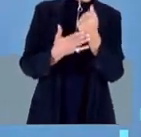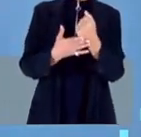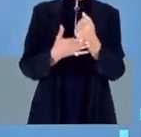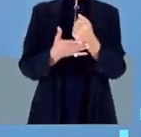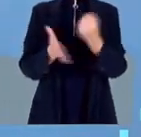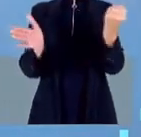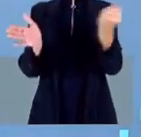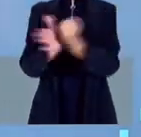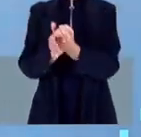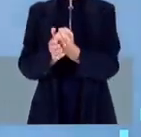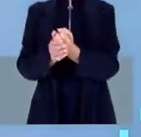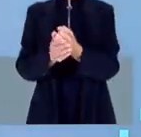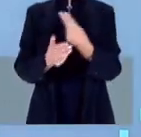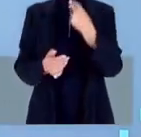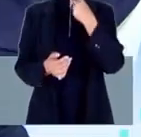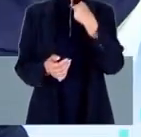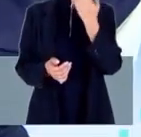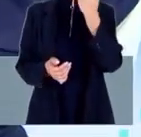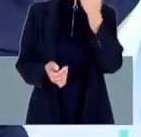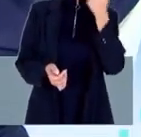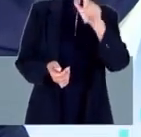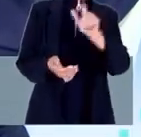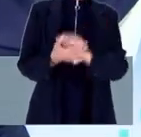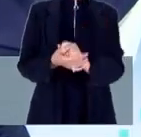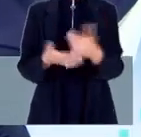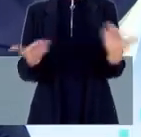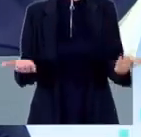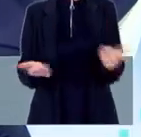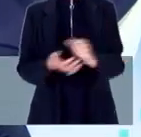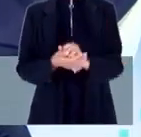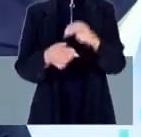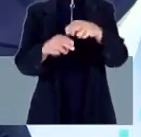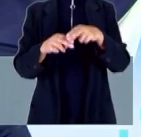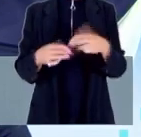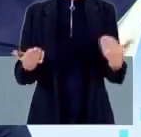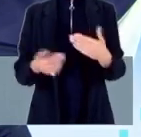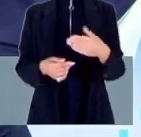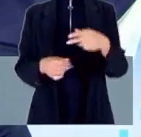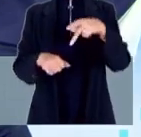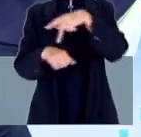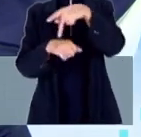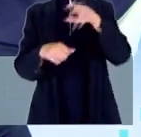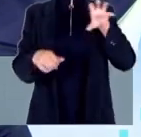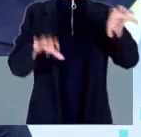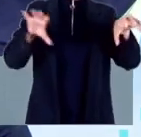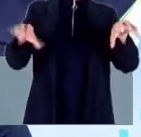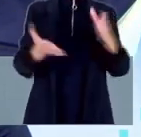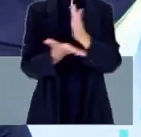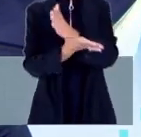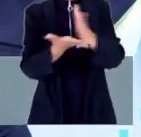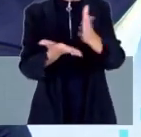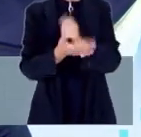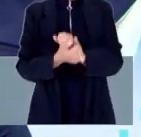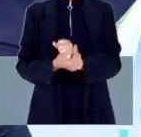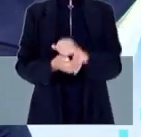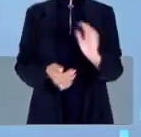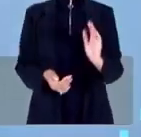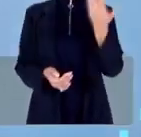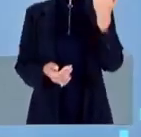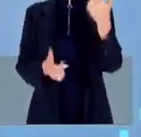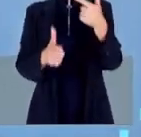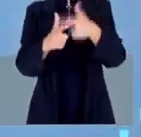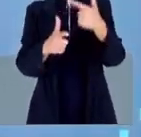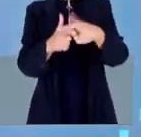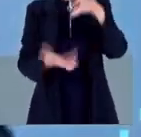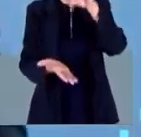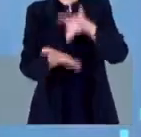não repetir a merenda escolar então diante de tudo isso nós temos um país hoje polarizado um país dividido que não resolve os